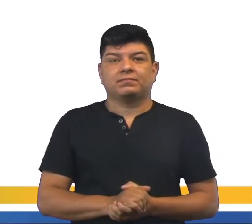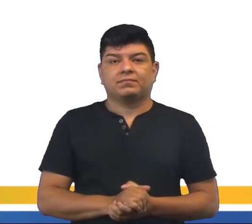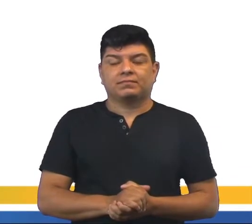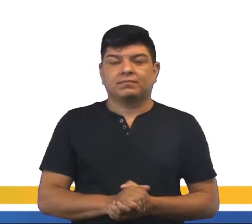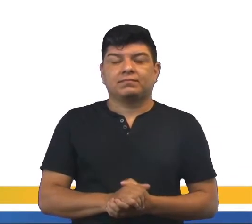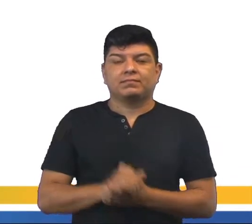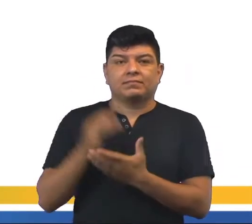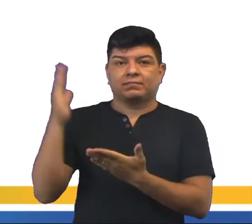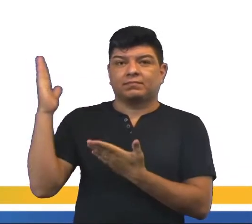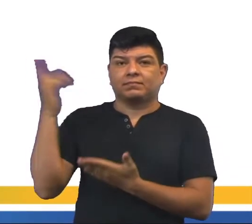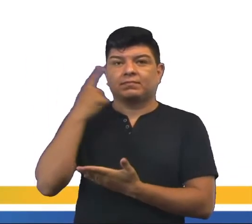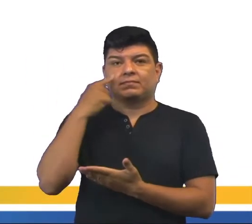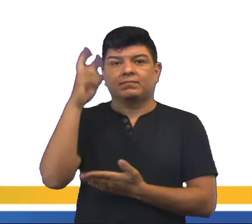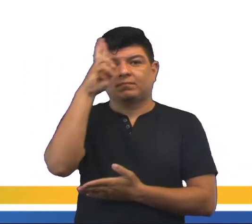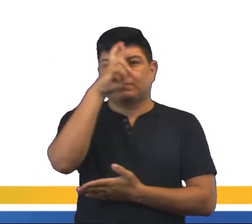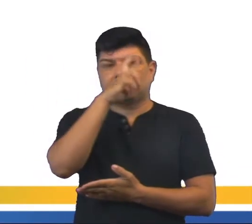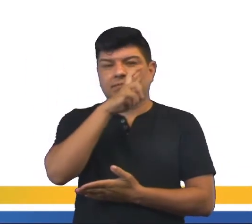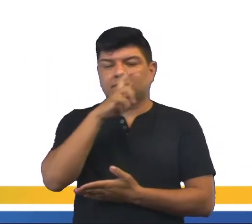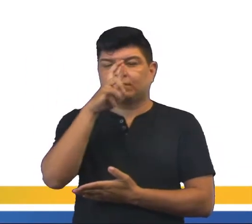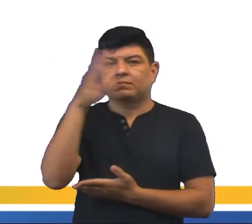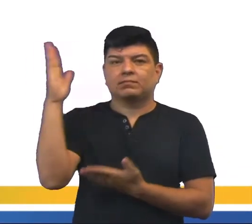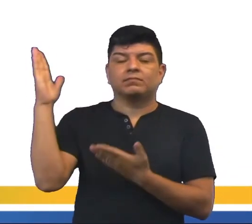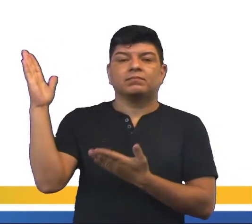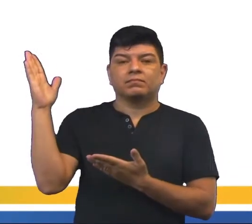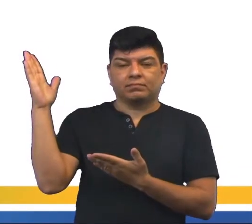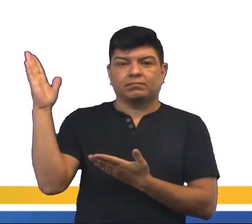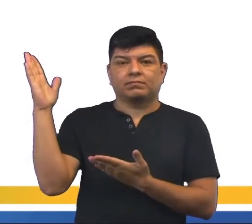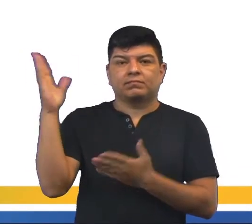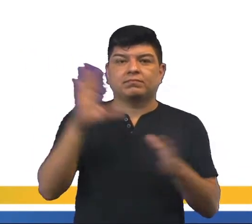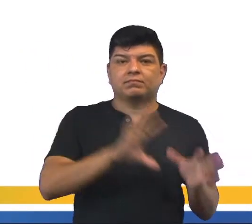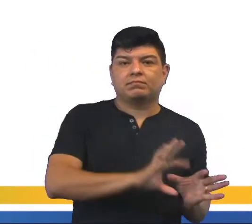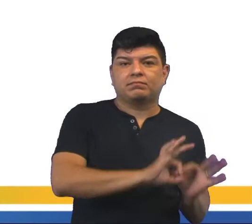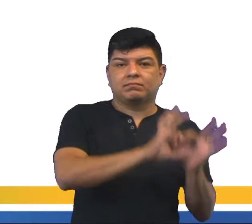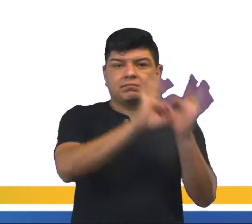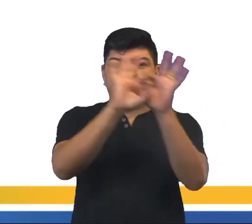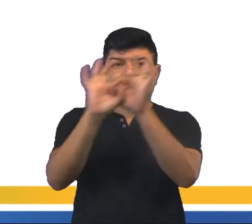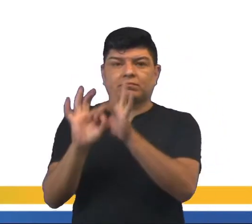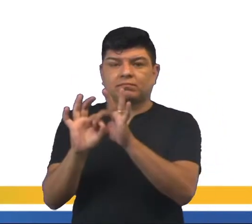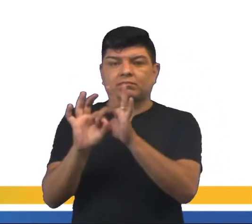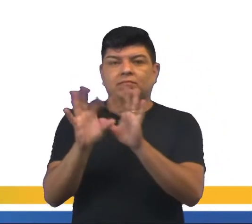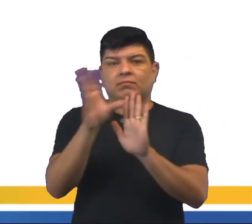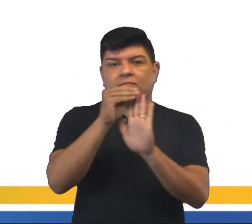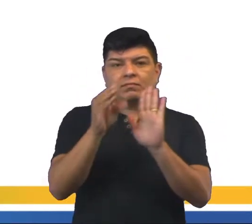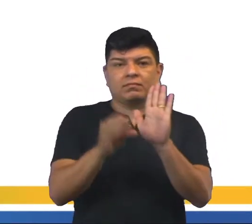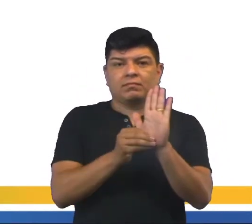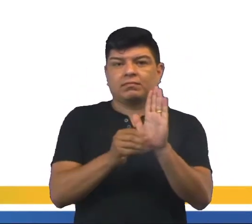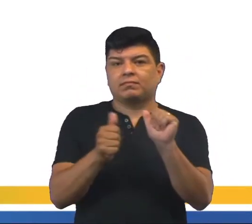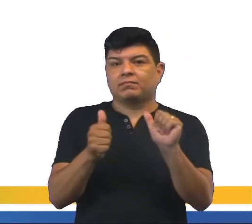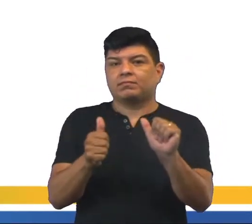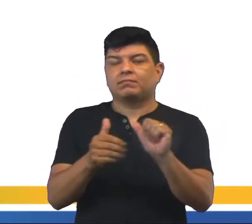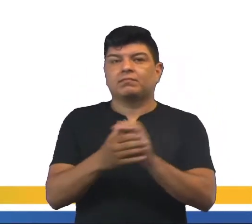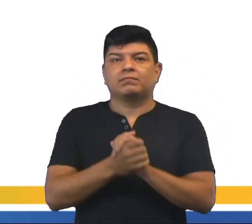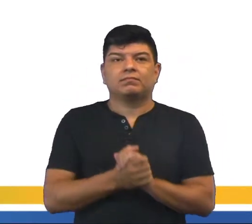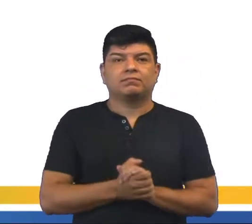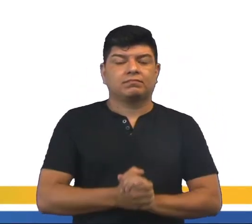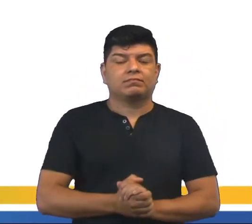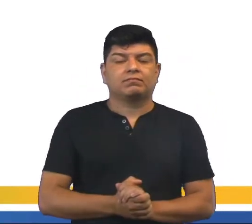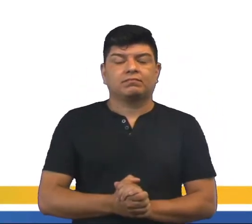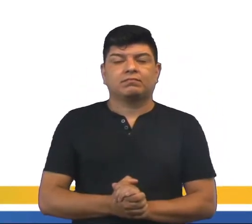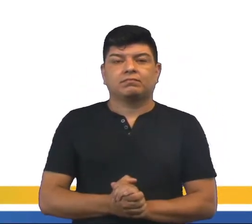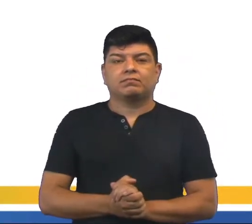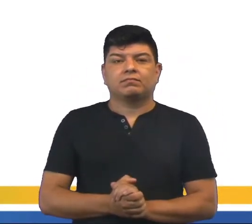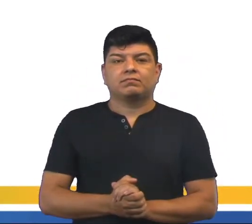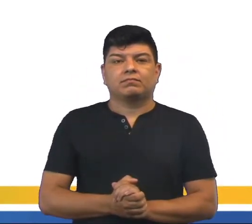Então aí, galerinha, observe, né, essa tirinha aí para nós contextualizar um pouco o conteúdo. Te gusta mi